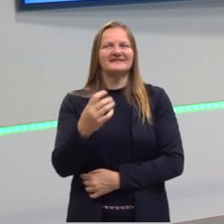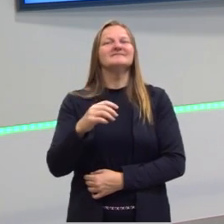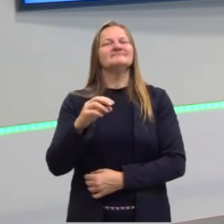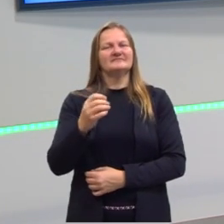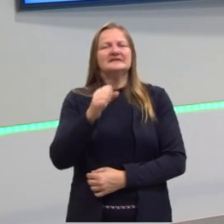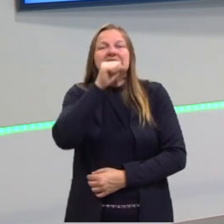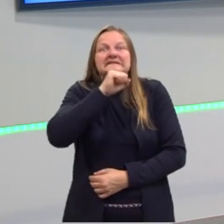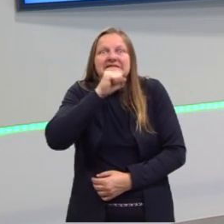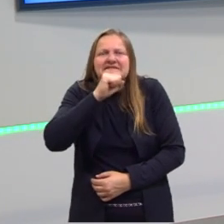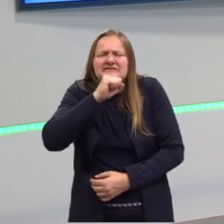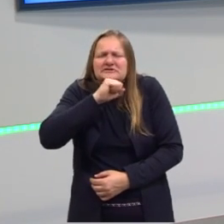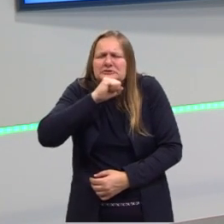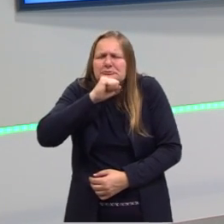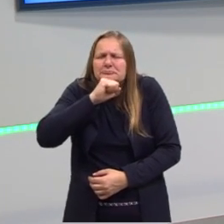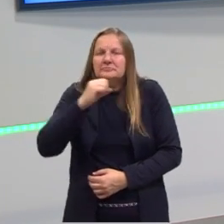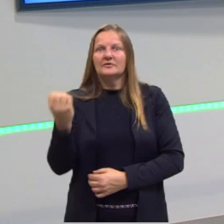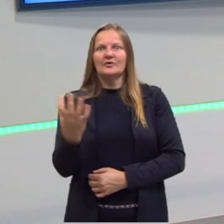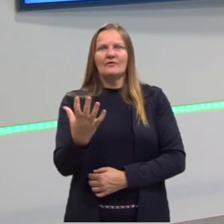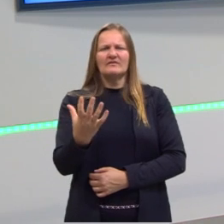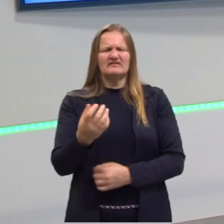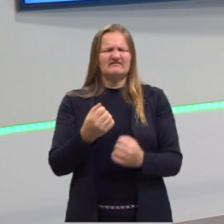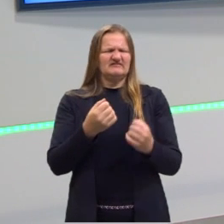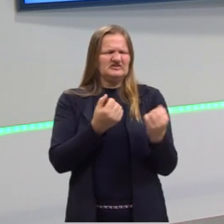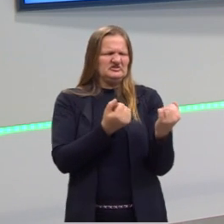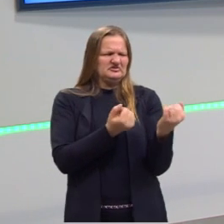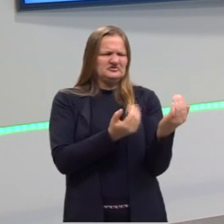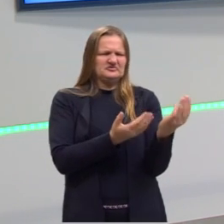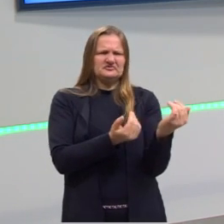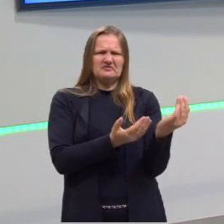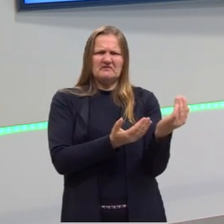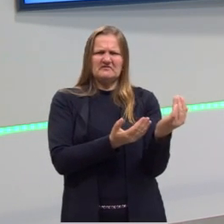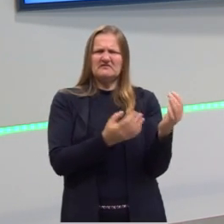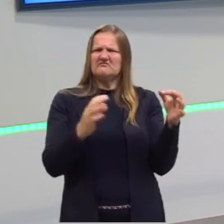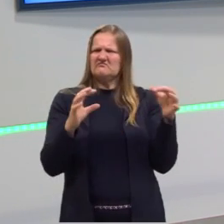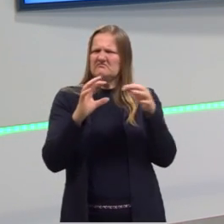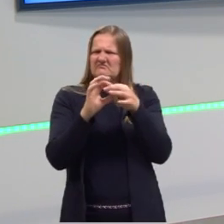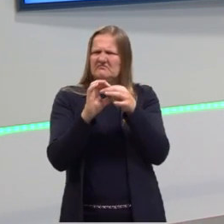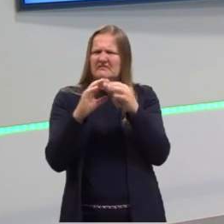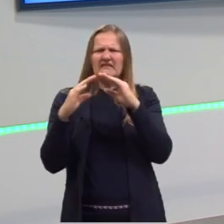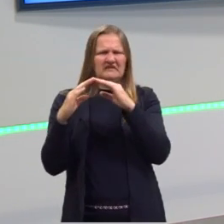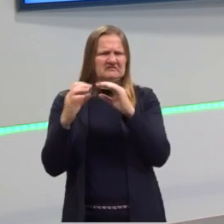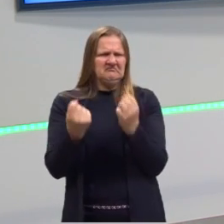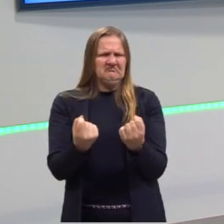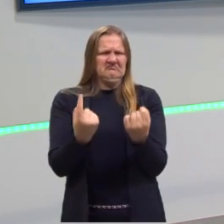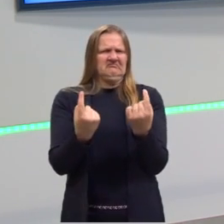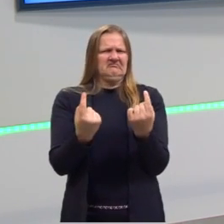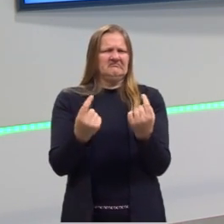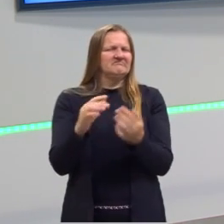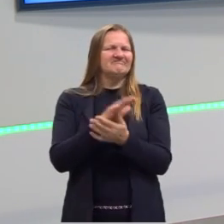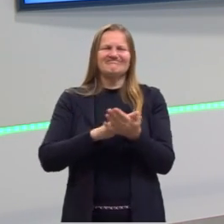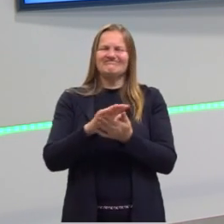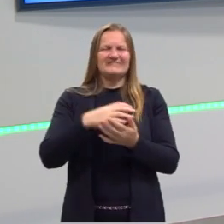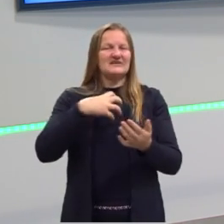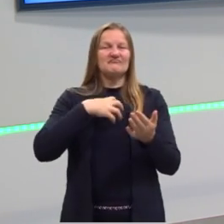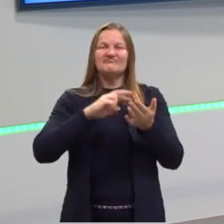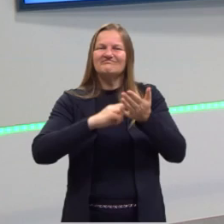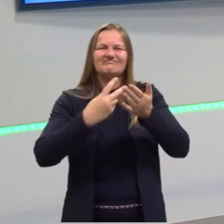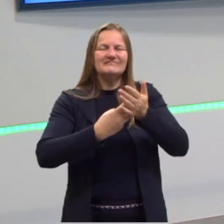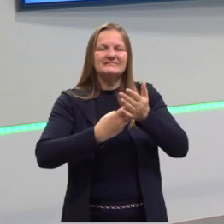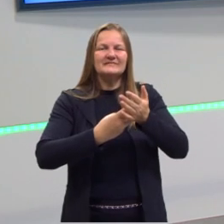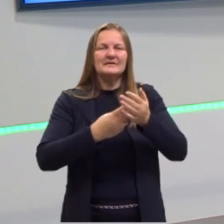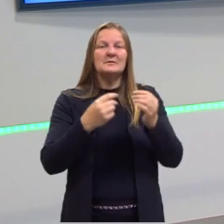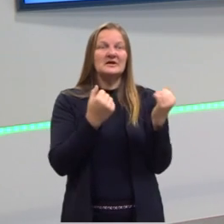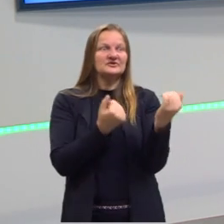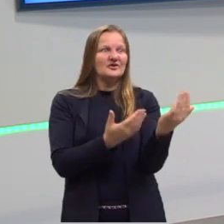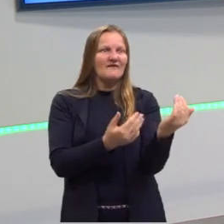nova ou é antiga Mas jovem semanticamente falando é uma palavra que a gente associar